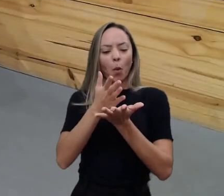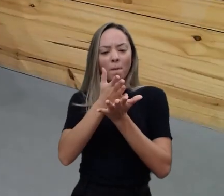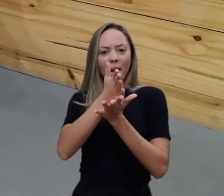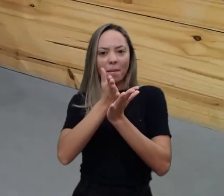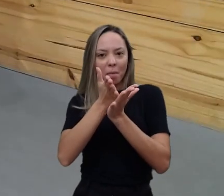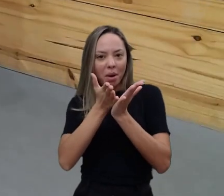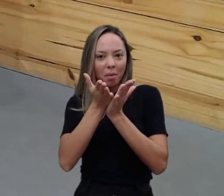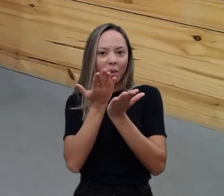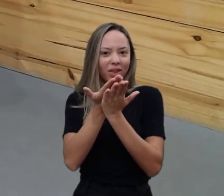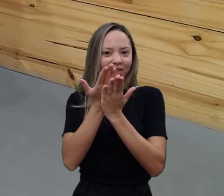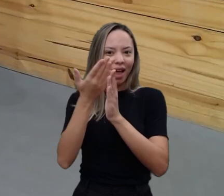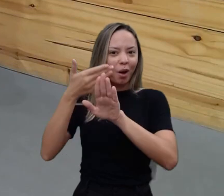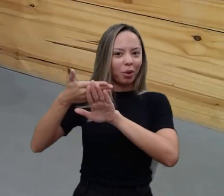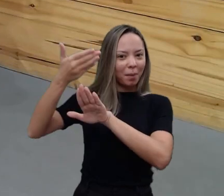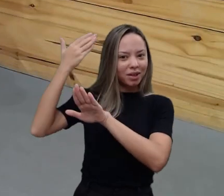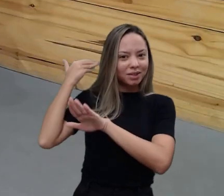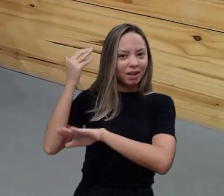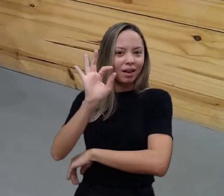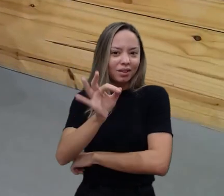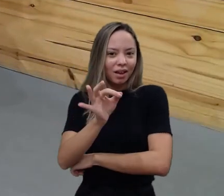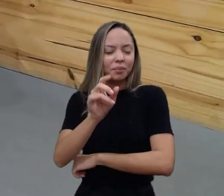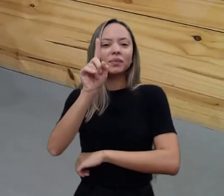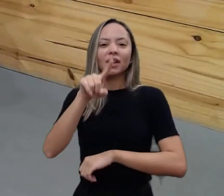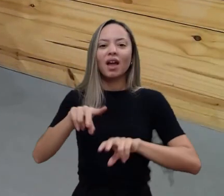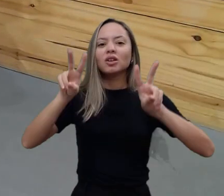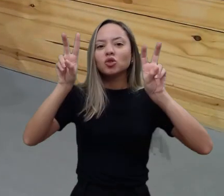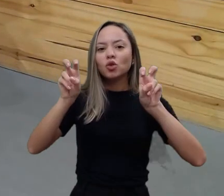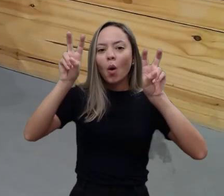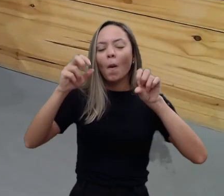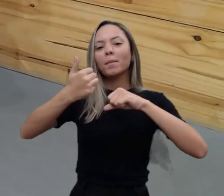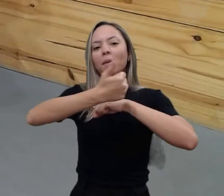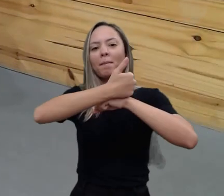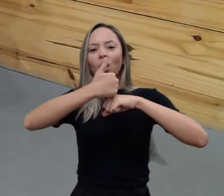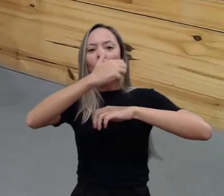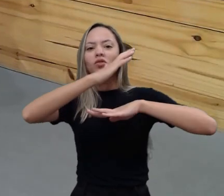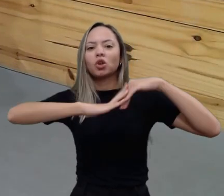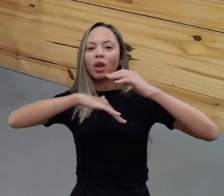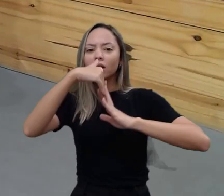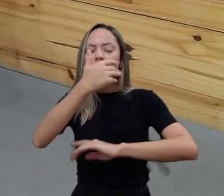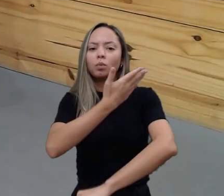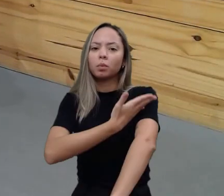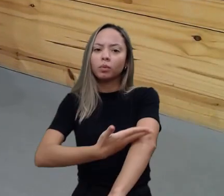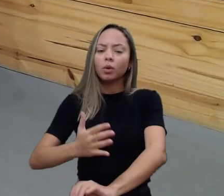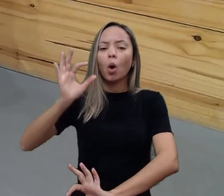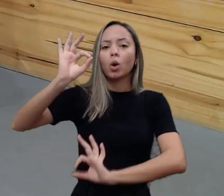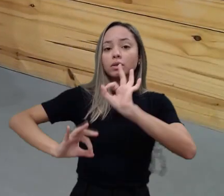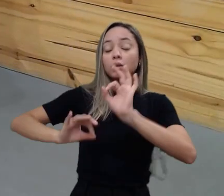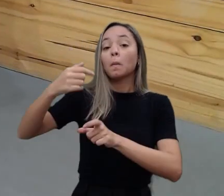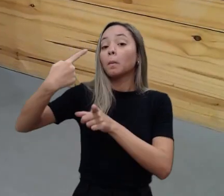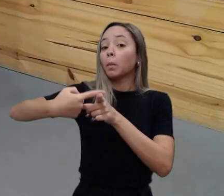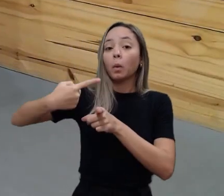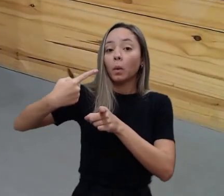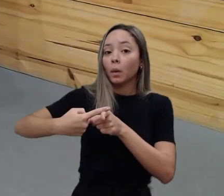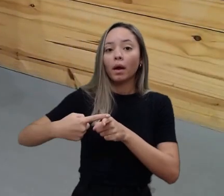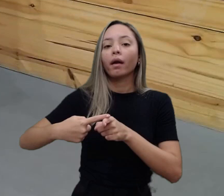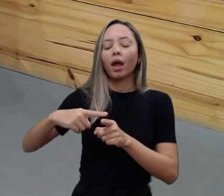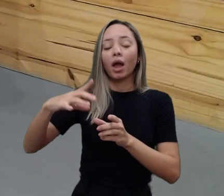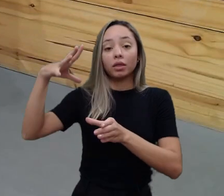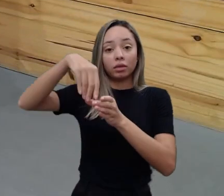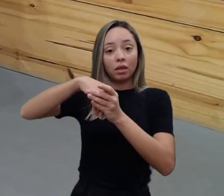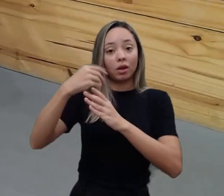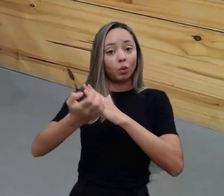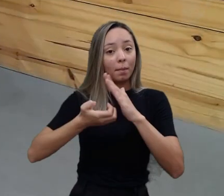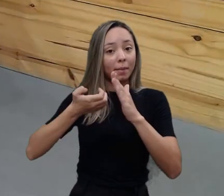trouxe na aula passada, Na aula que passada. É o profissionalismo, a habitualidade, E organização, porque a atividade ela tem que ter